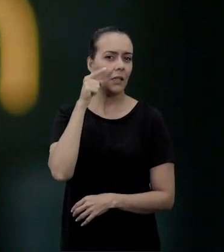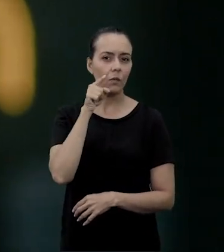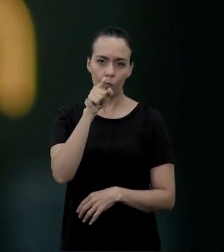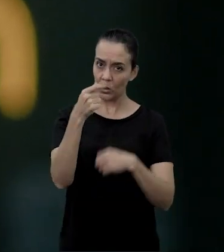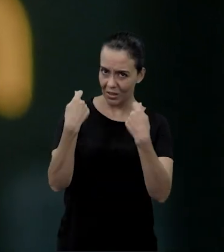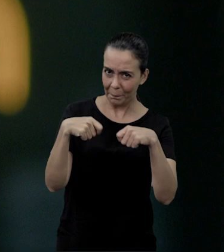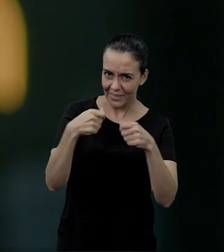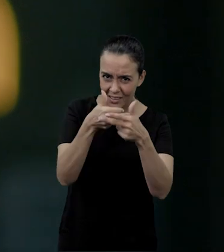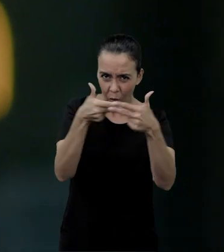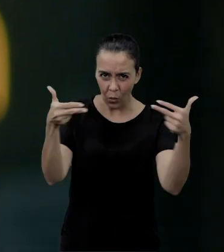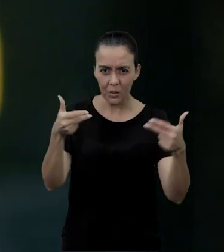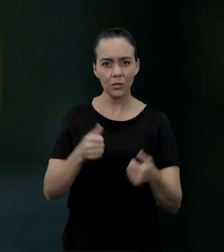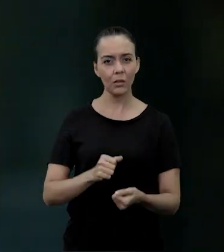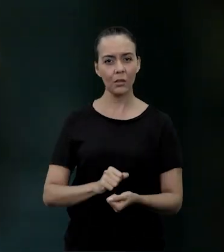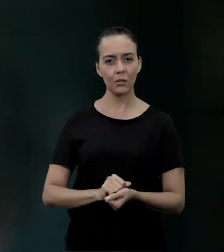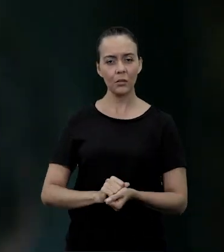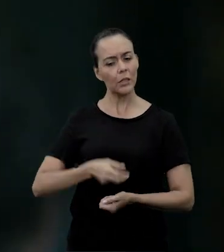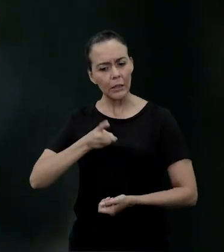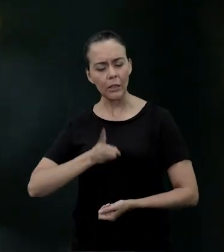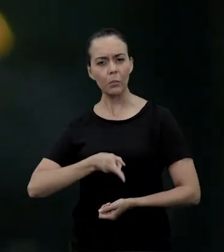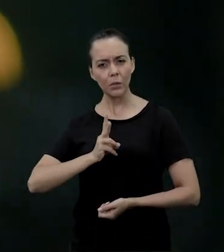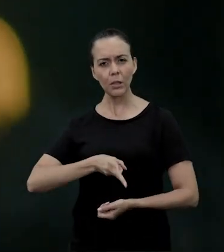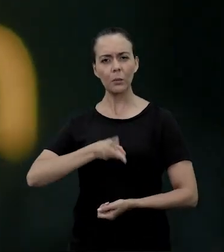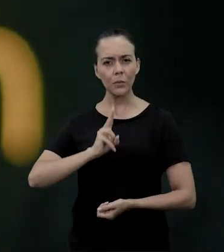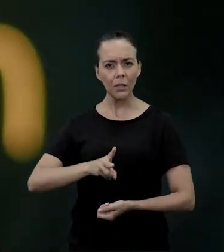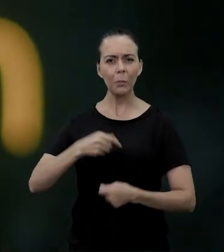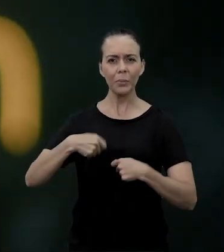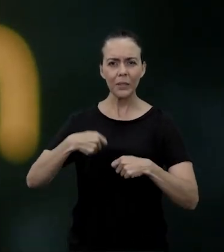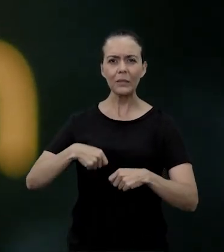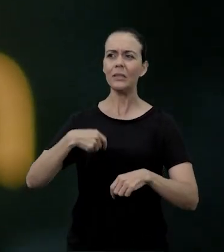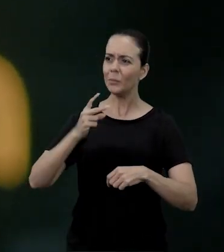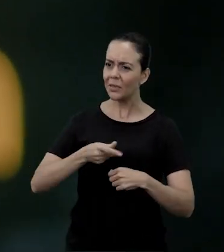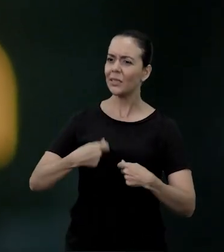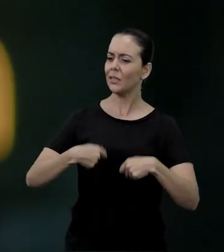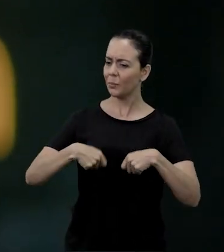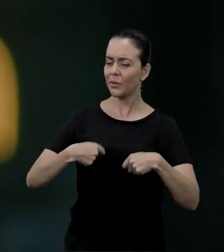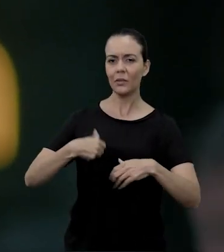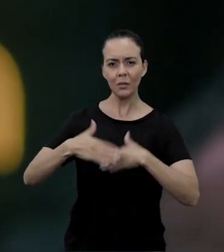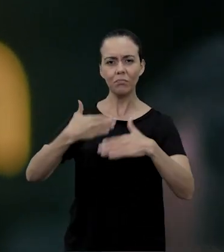um necessitado. Cada vez mais necessitado.